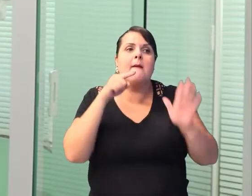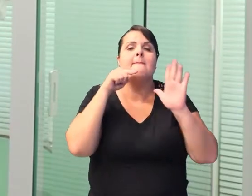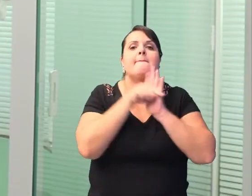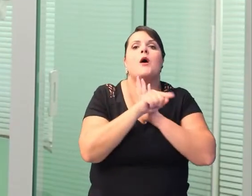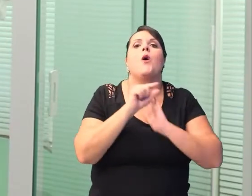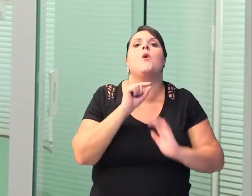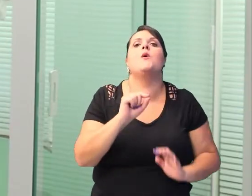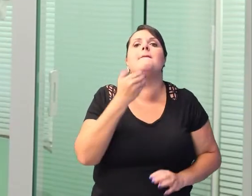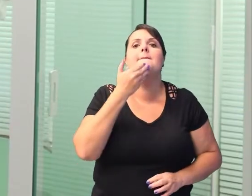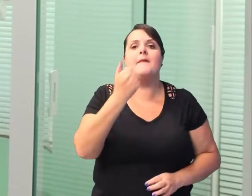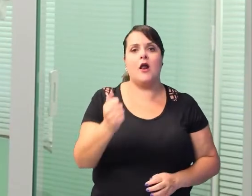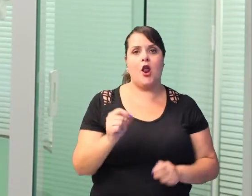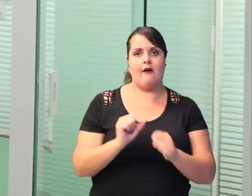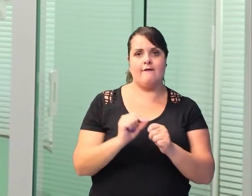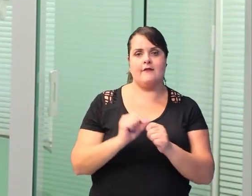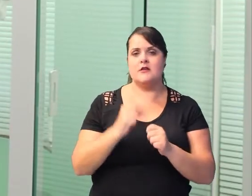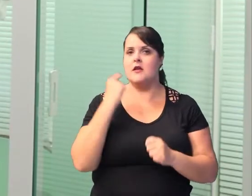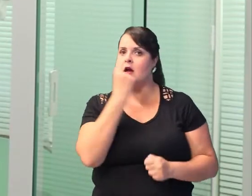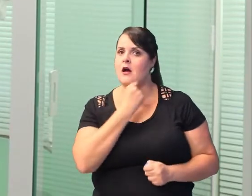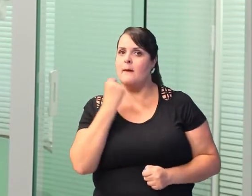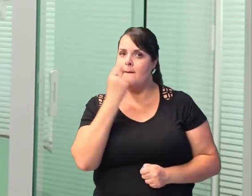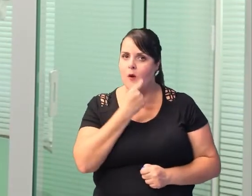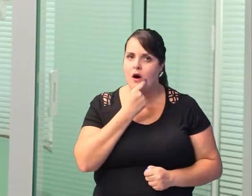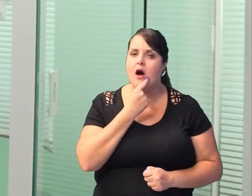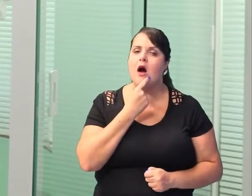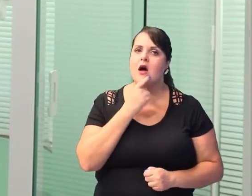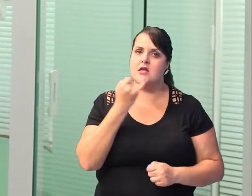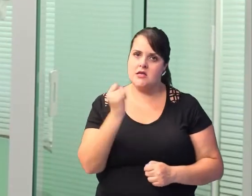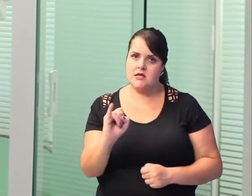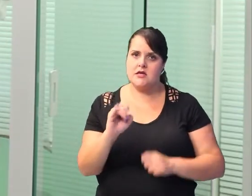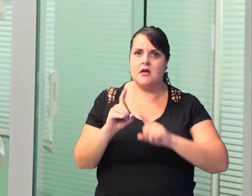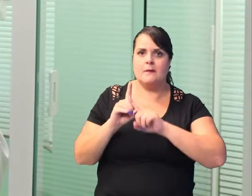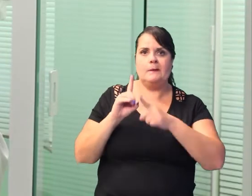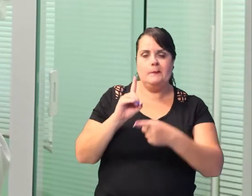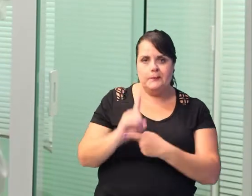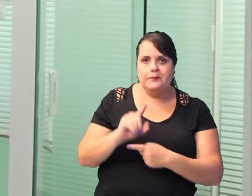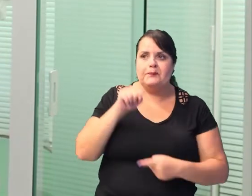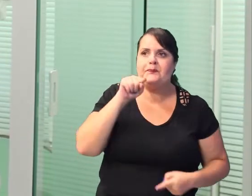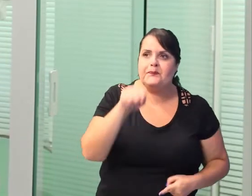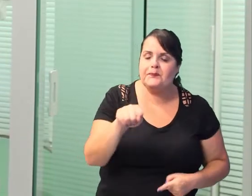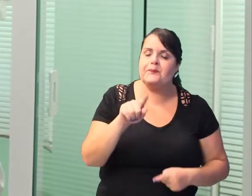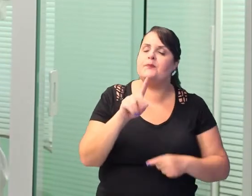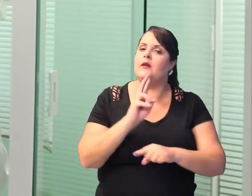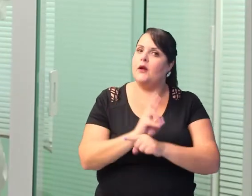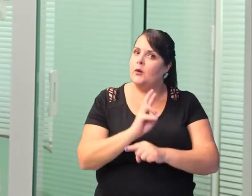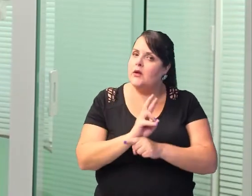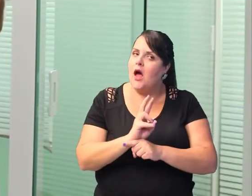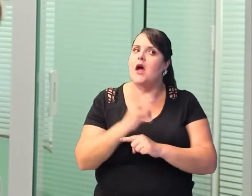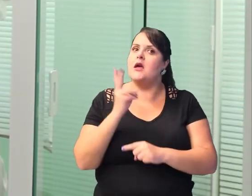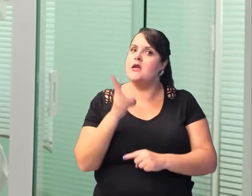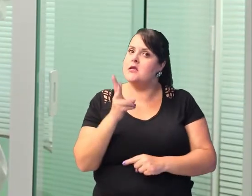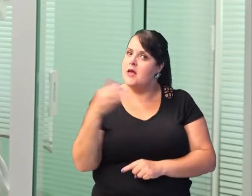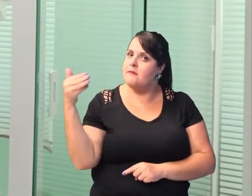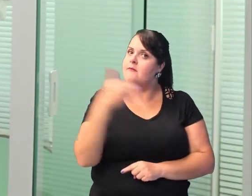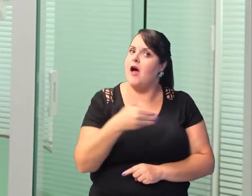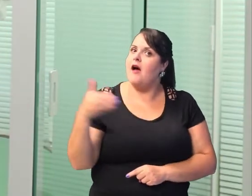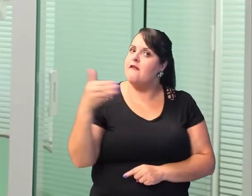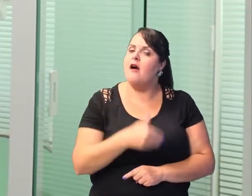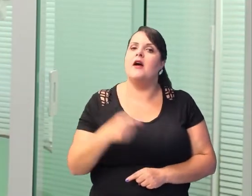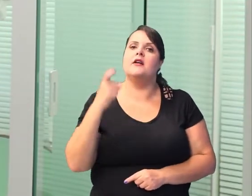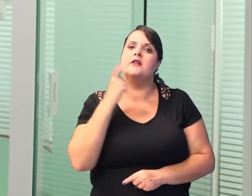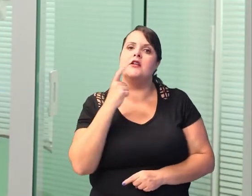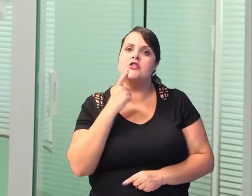caso de algum problema relacionado à saúde bucal mas o mais importante é manter a saúde bucal com a visita periódica